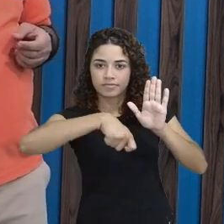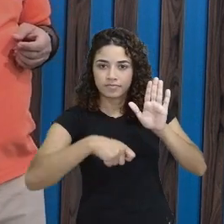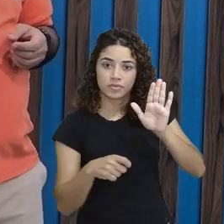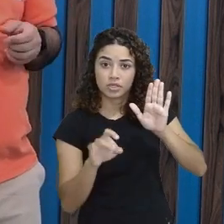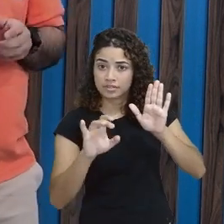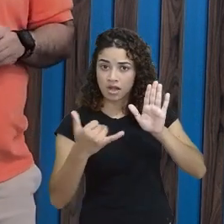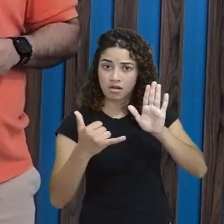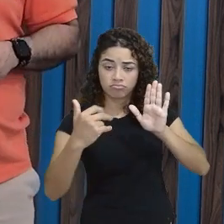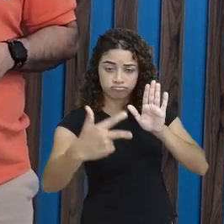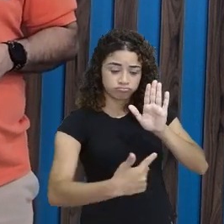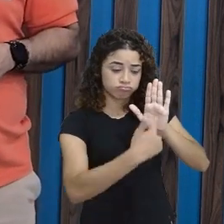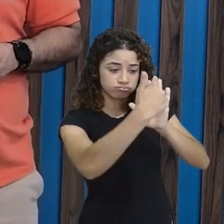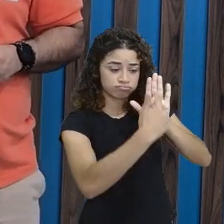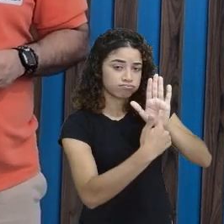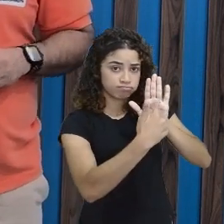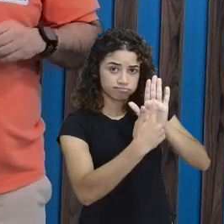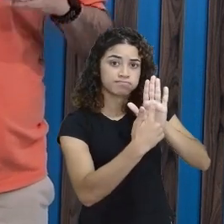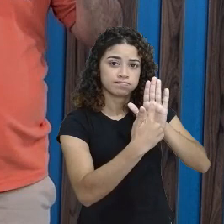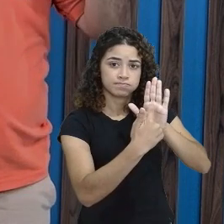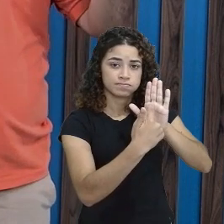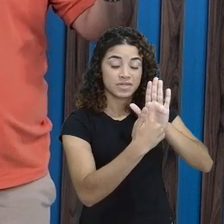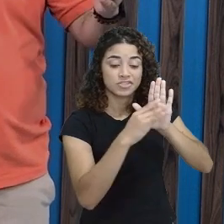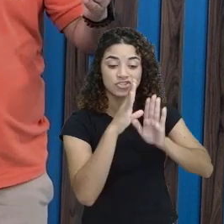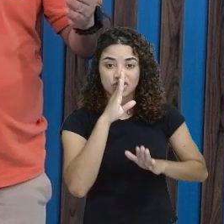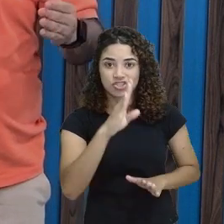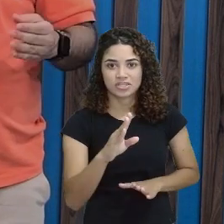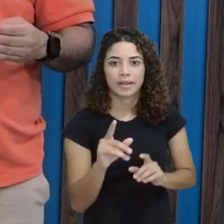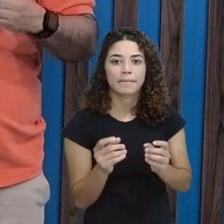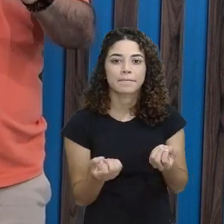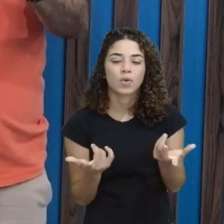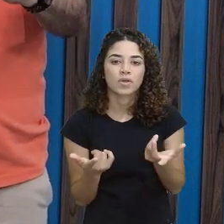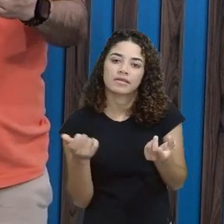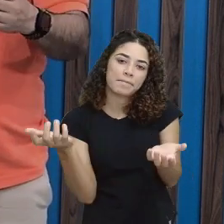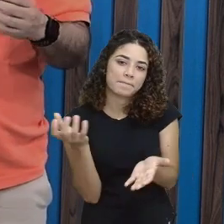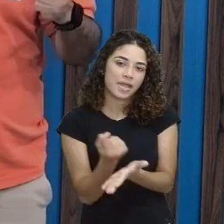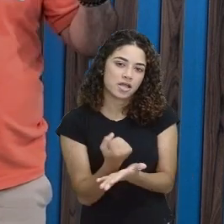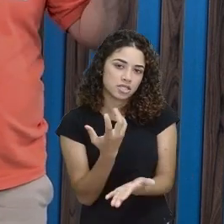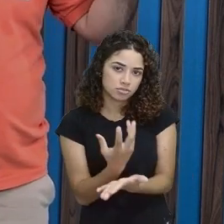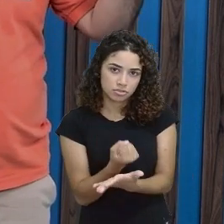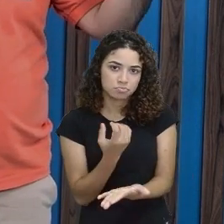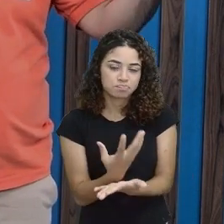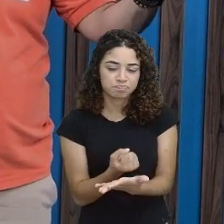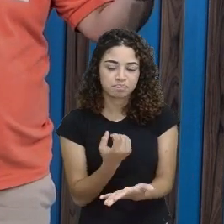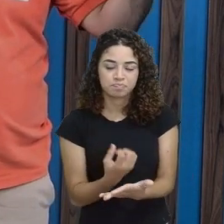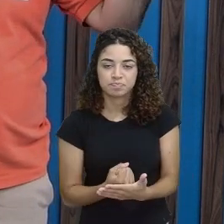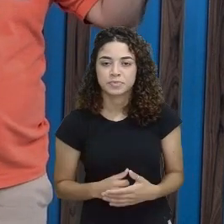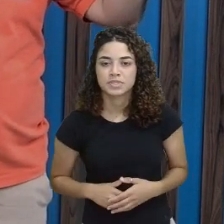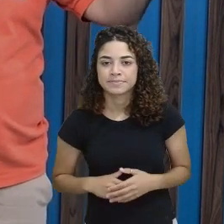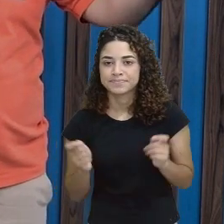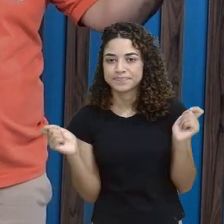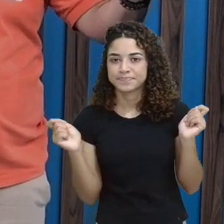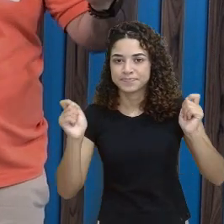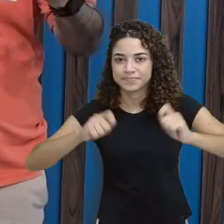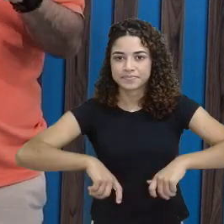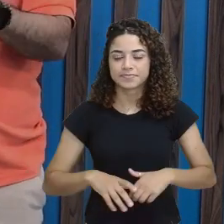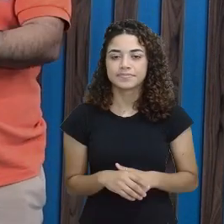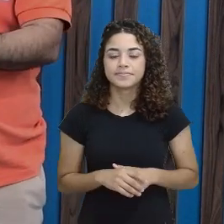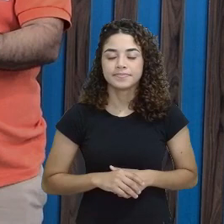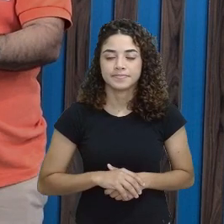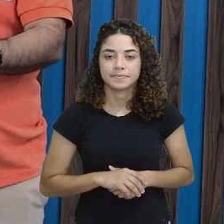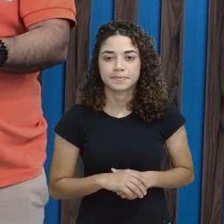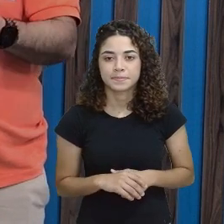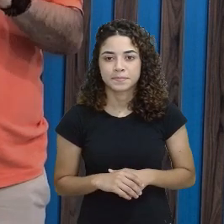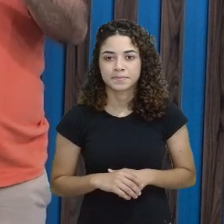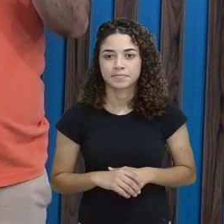o celular para o QR Code, direciona ele, o seu celular aí para a loja de aplicativos da Apple Store ou do